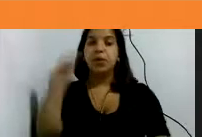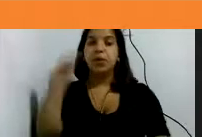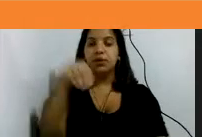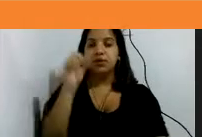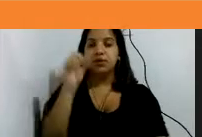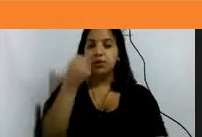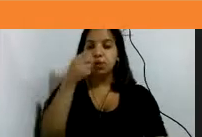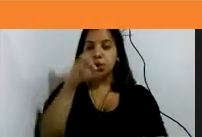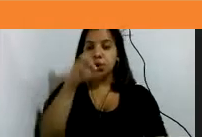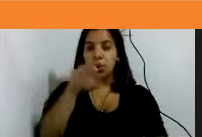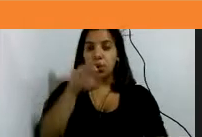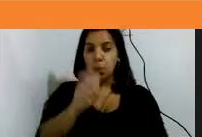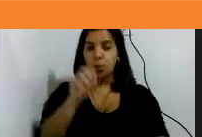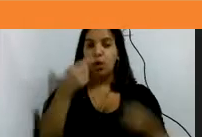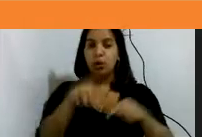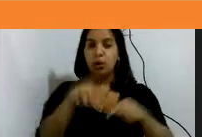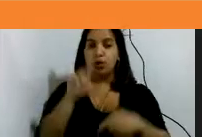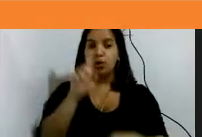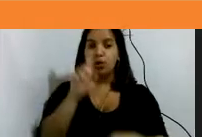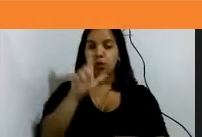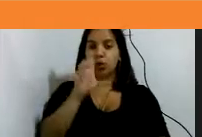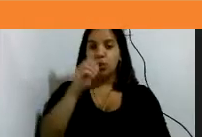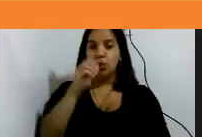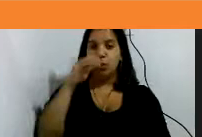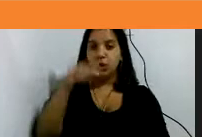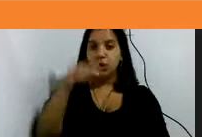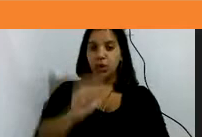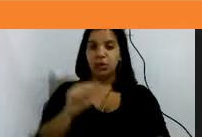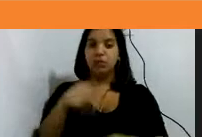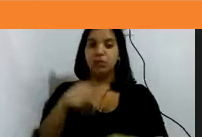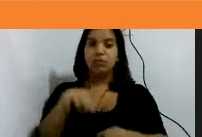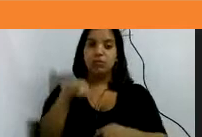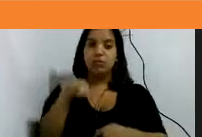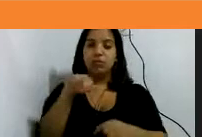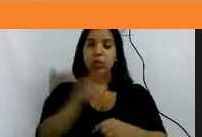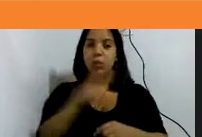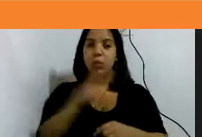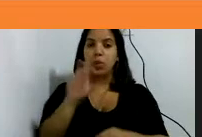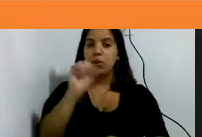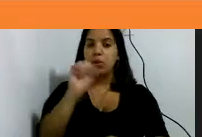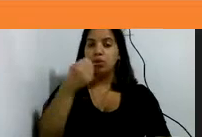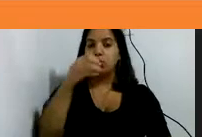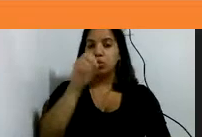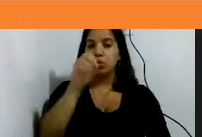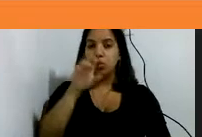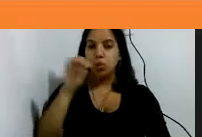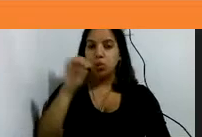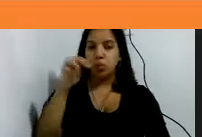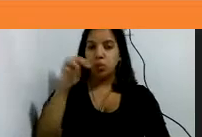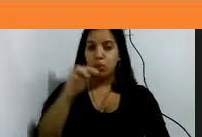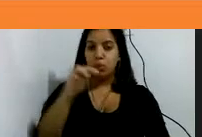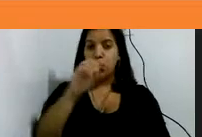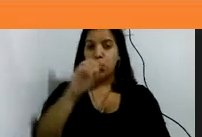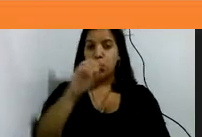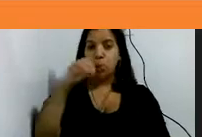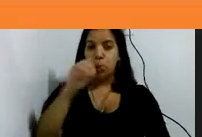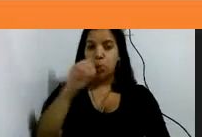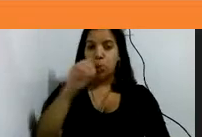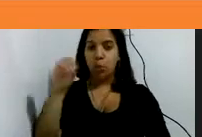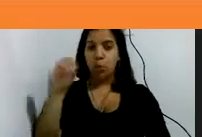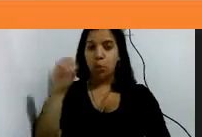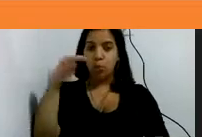soro antiglobulina humana de amplo espectro, ou então chamado de soro de Coombs.